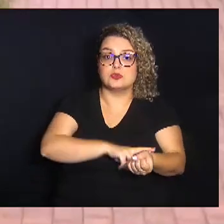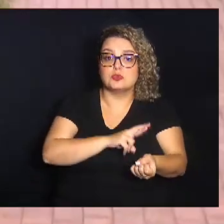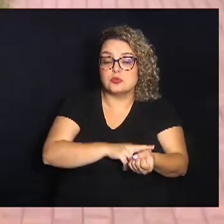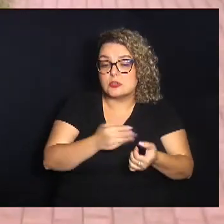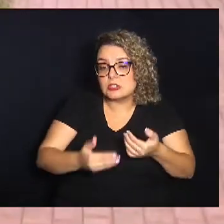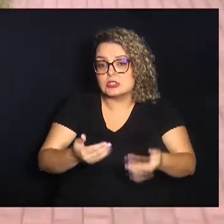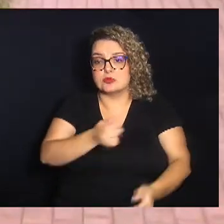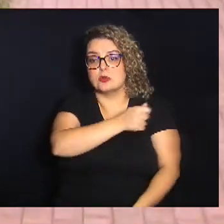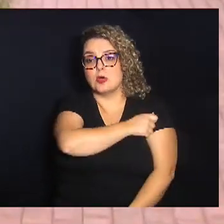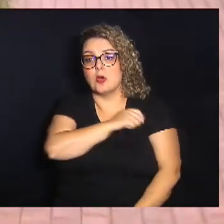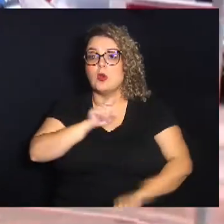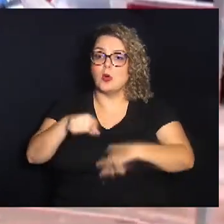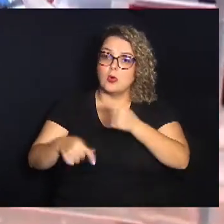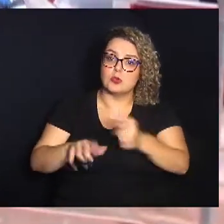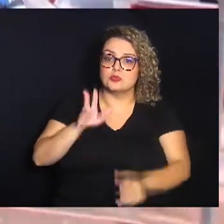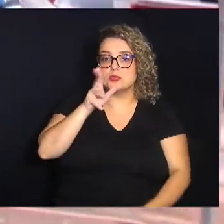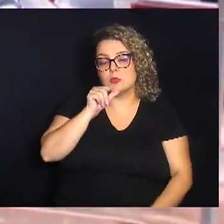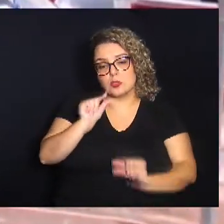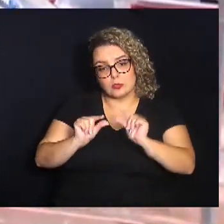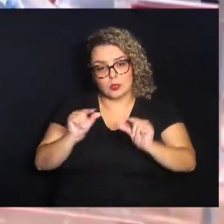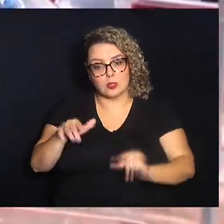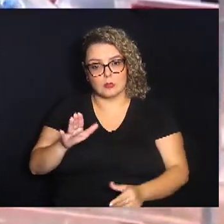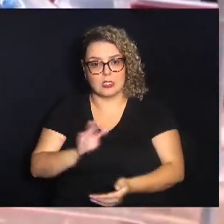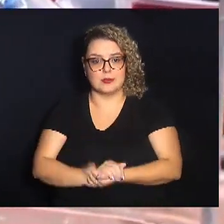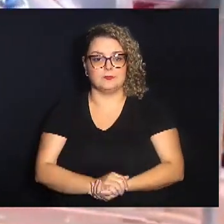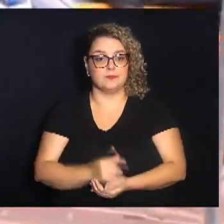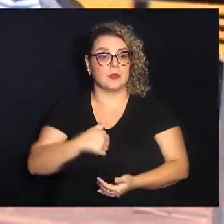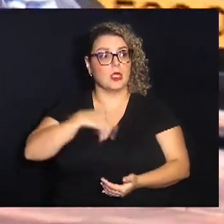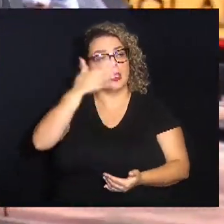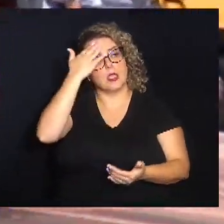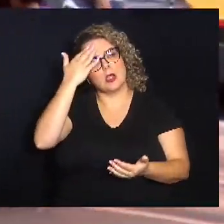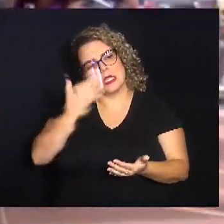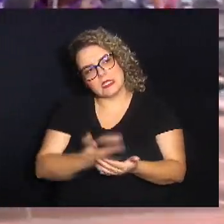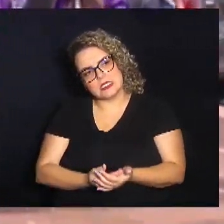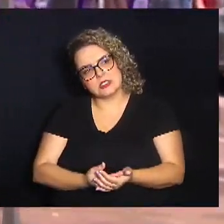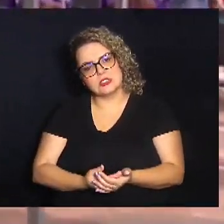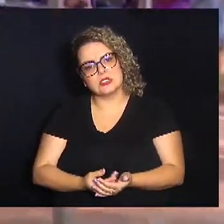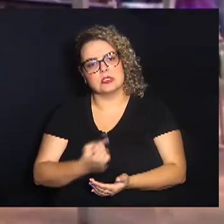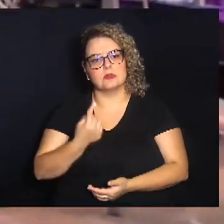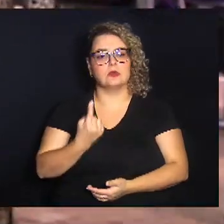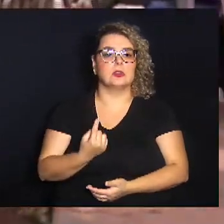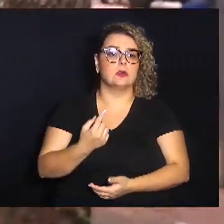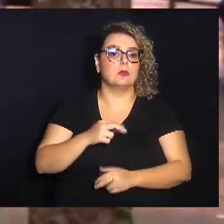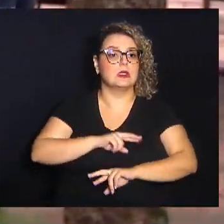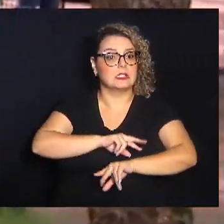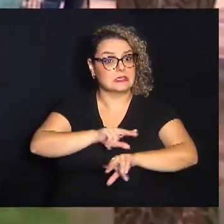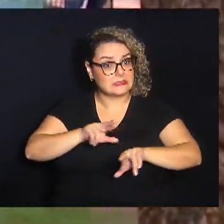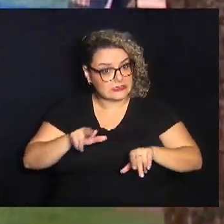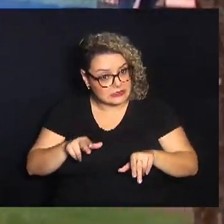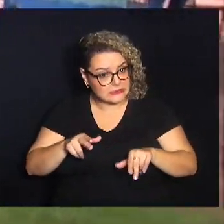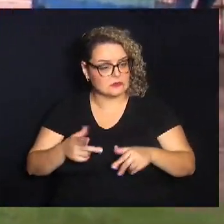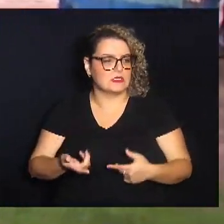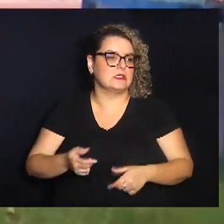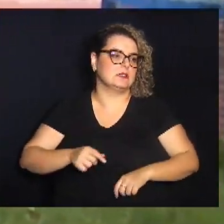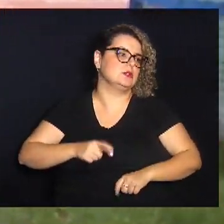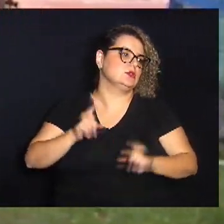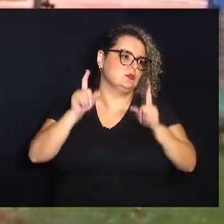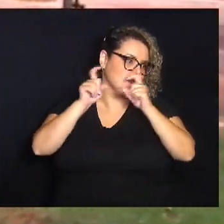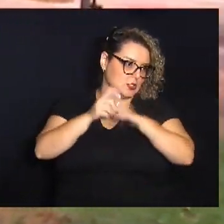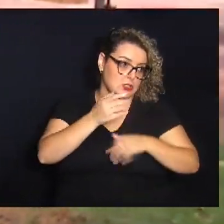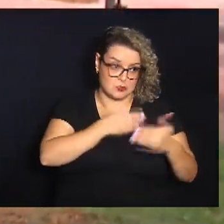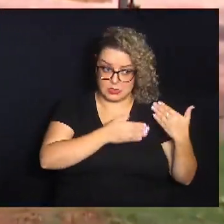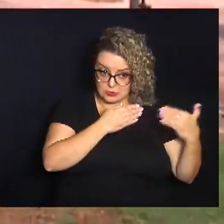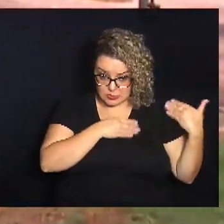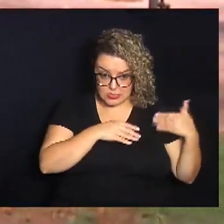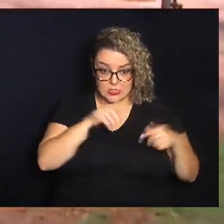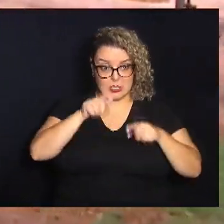outros demoram um pouco mais. Eu acredito que, assim, uma das grandes dificuldades, até mesmo antigamente, né, que as